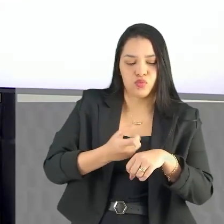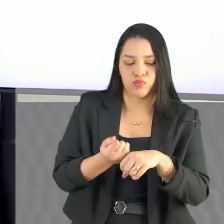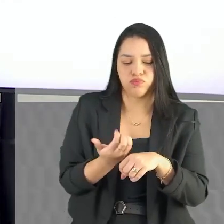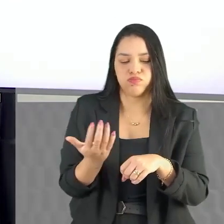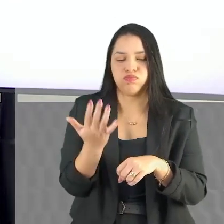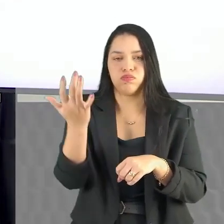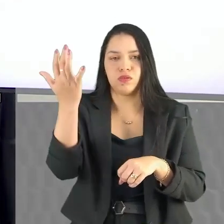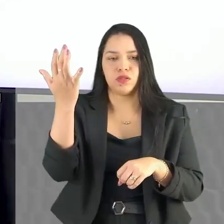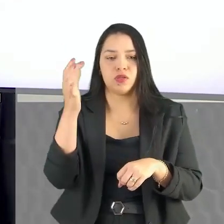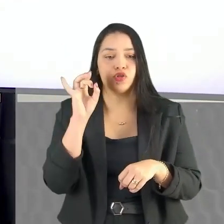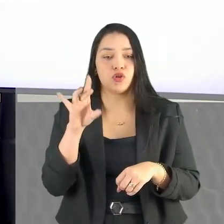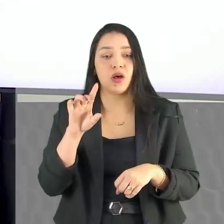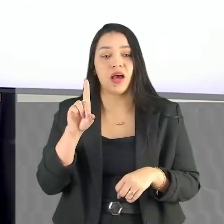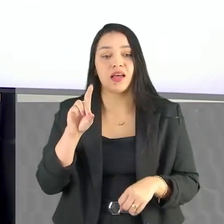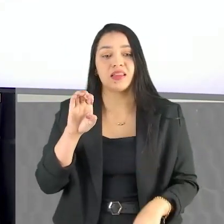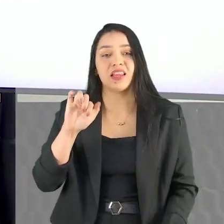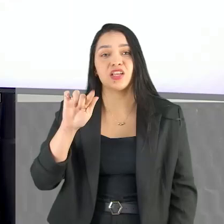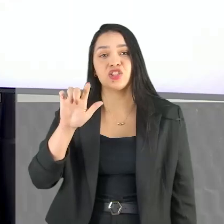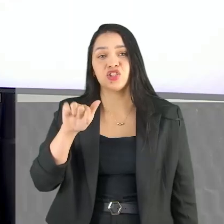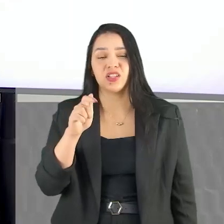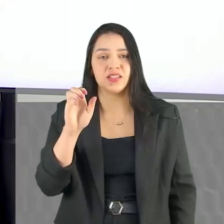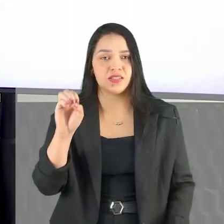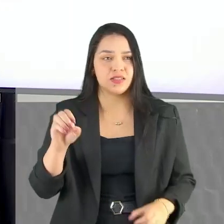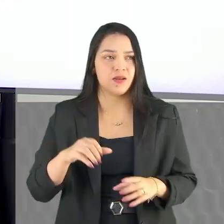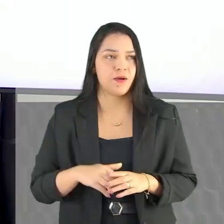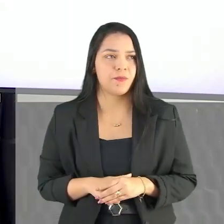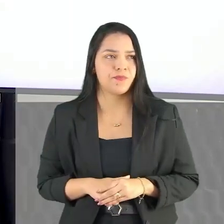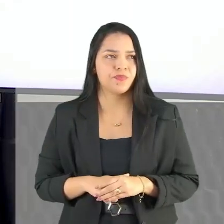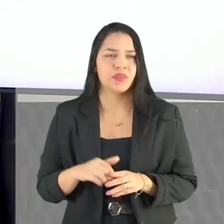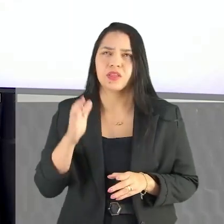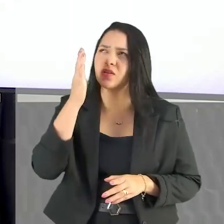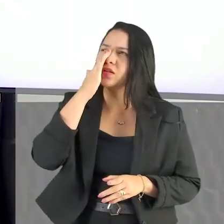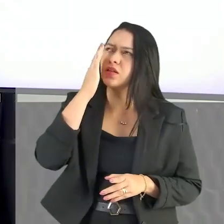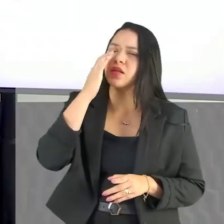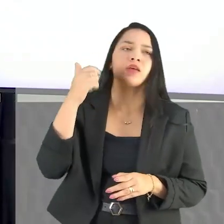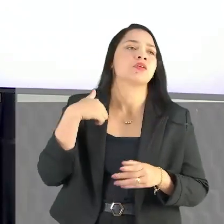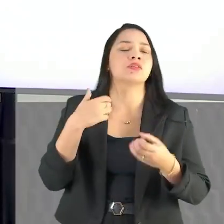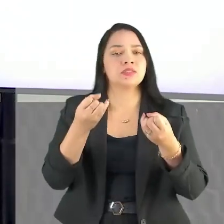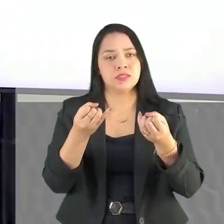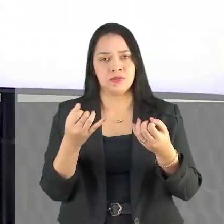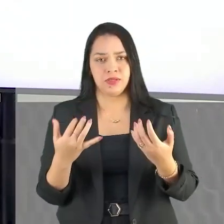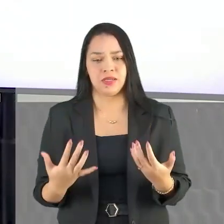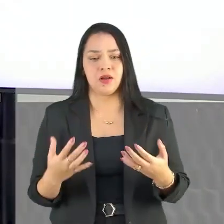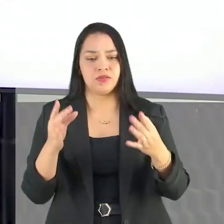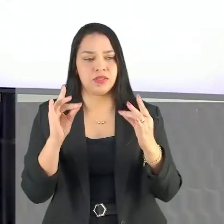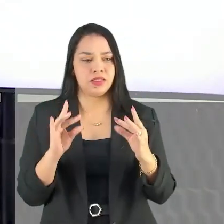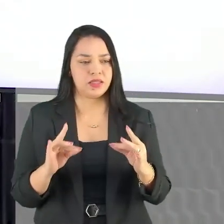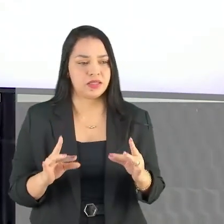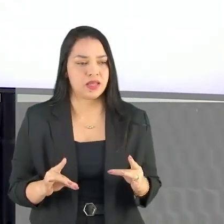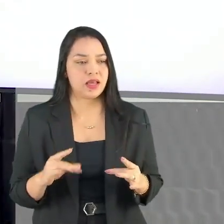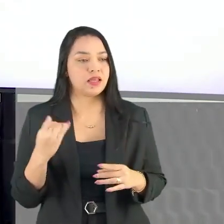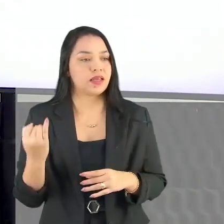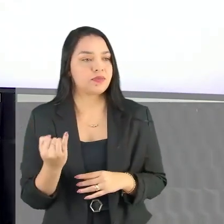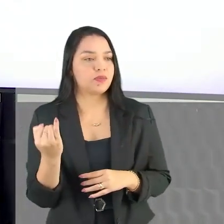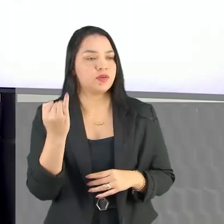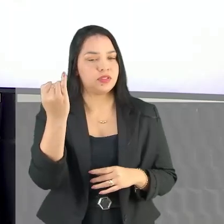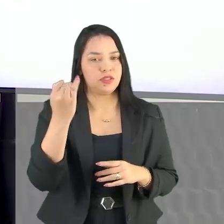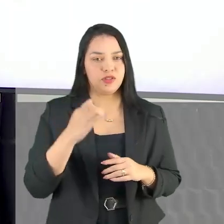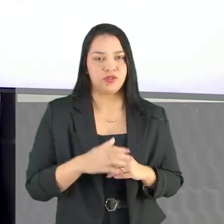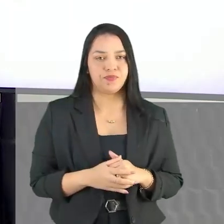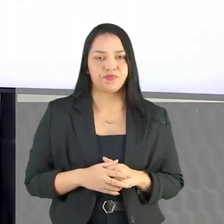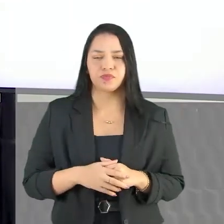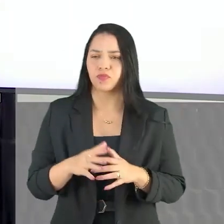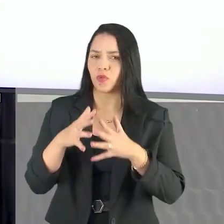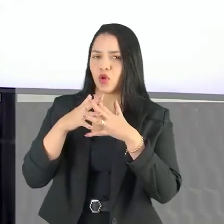só te resta a destilação. Deixa eu entender, deixa eu explicar, na verdade, um detalhezinho muito importante aqui. Muita